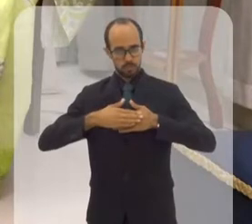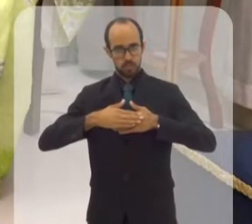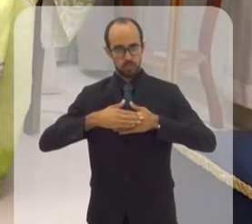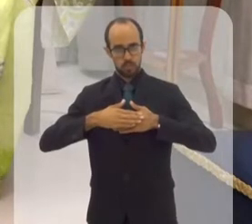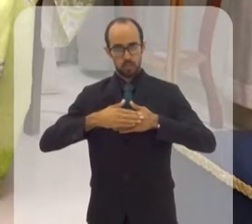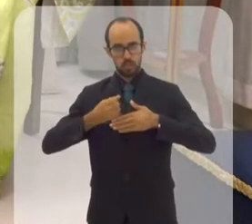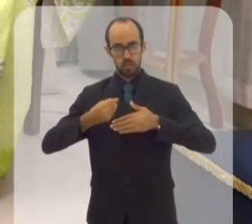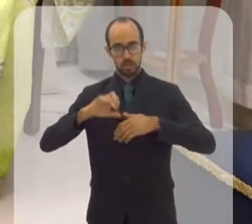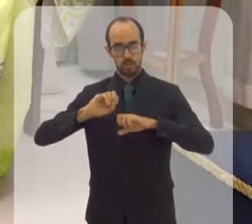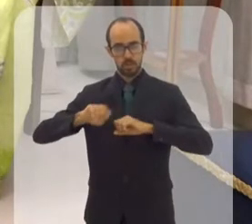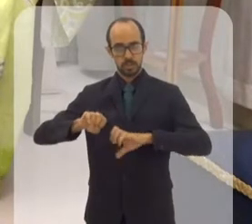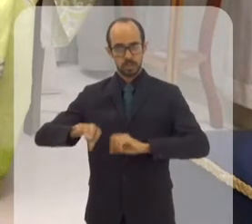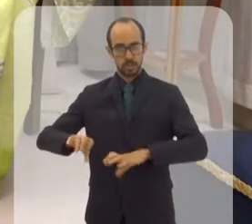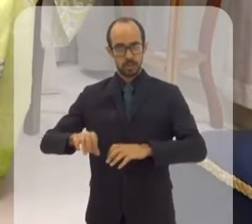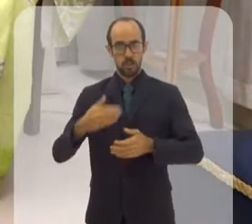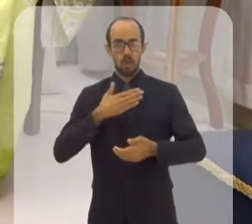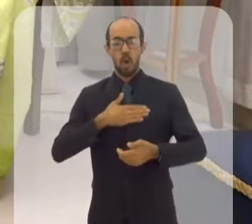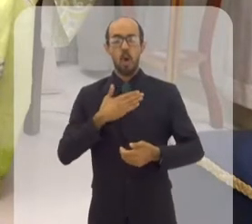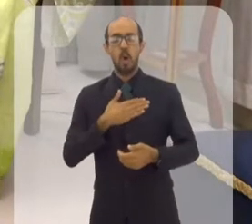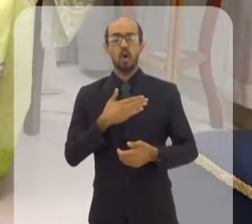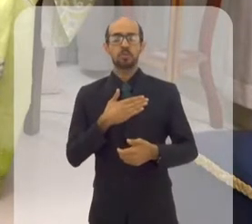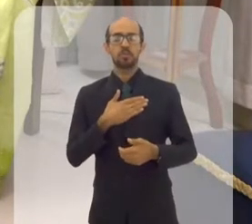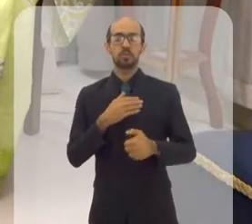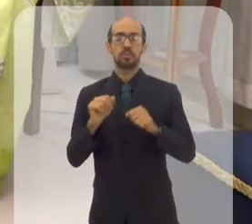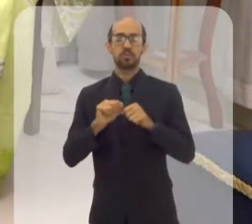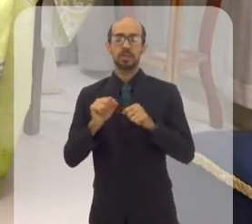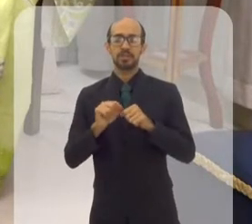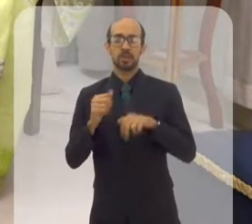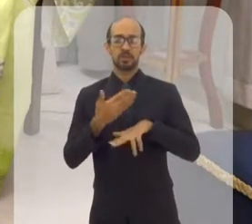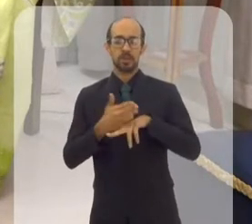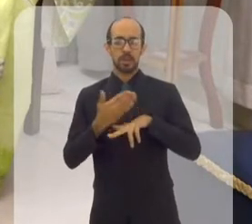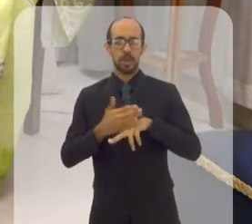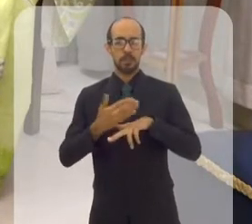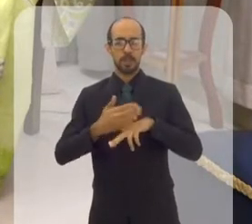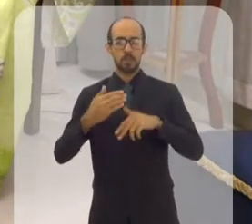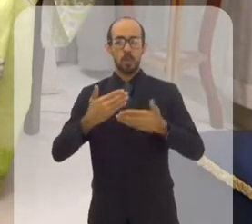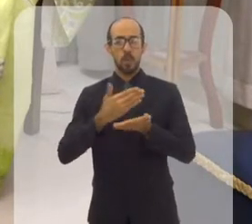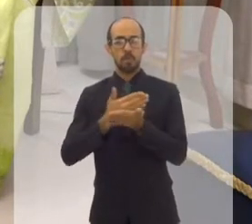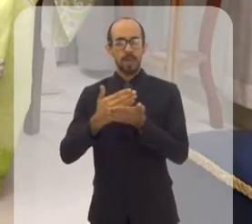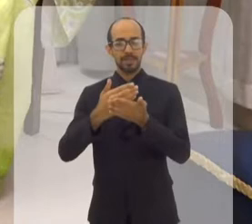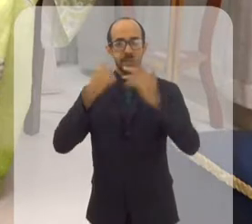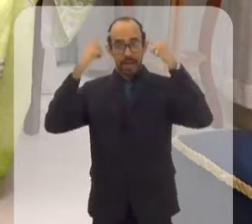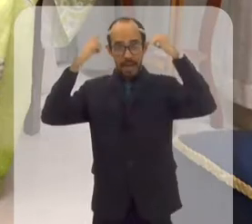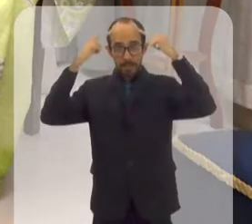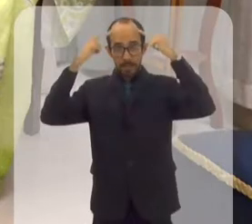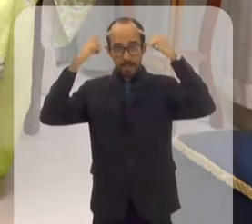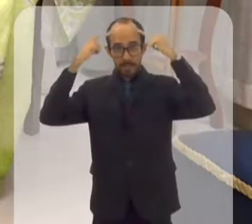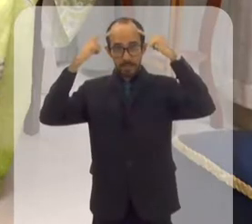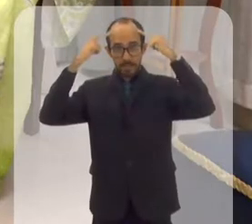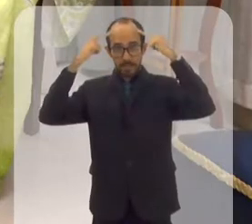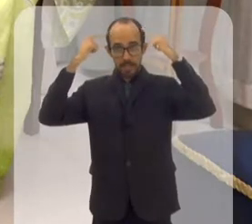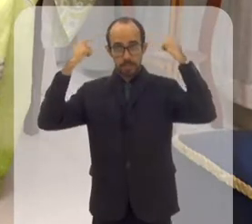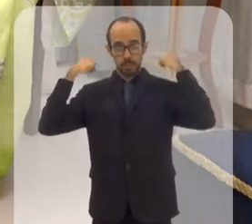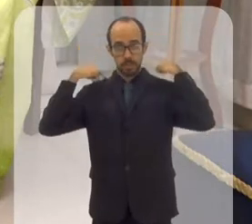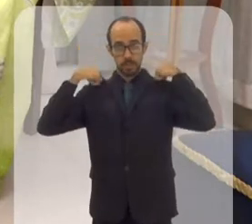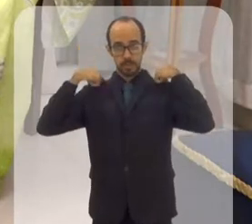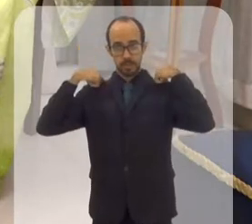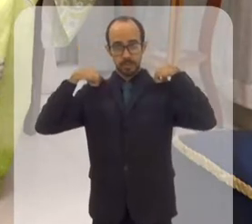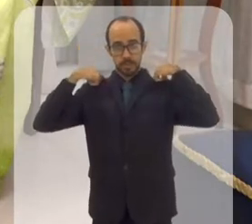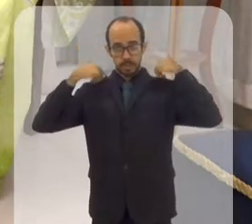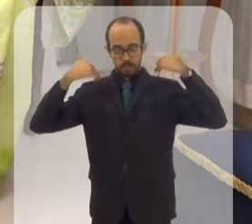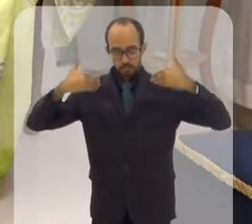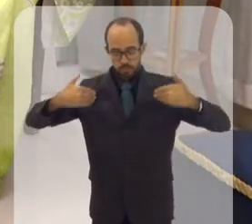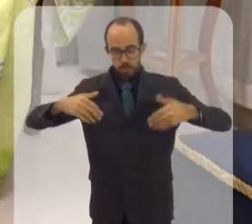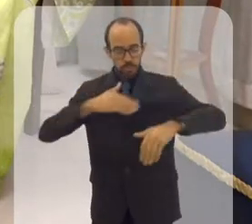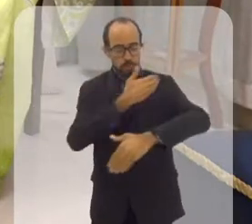Eu, nas minhas aulas, eu gosto de fazer um aquecimento mais específico, começando de cima para baixo, aquecendo a